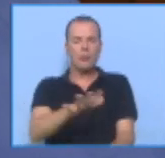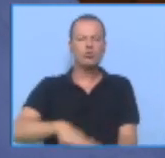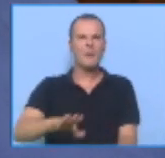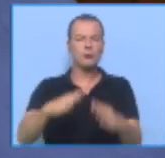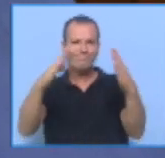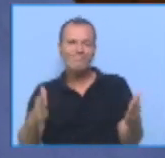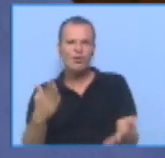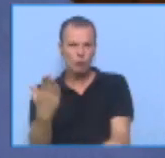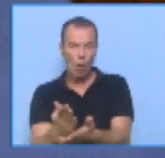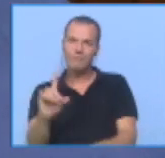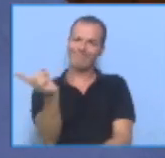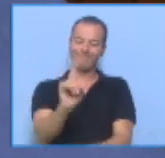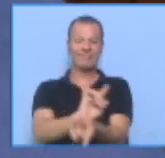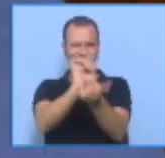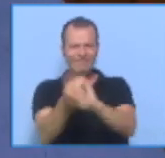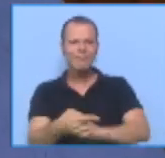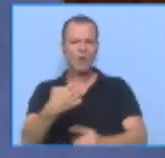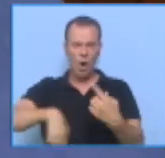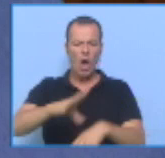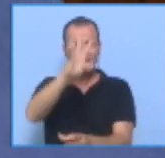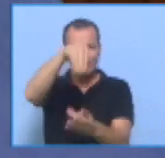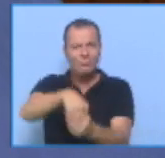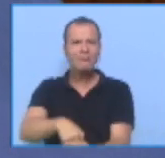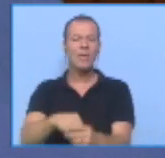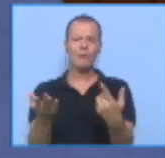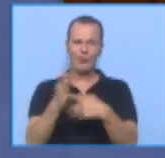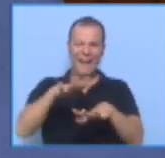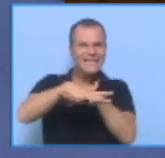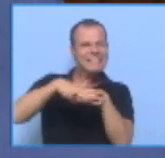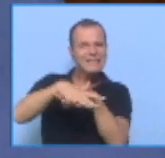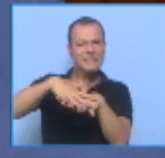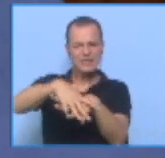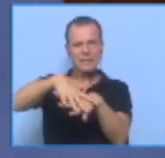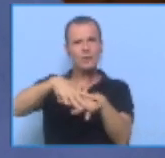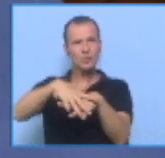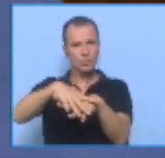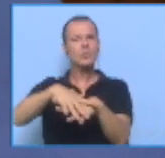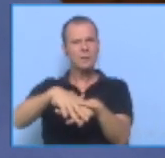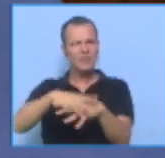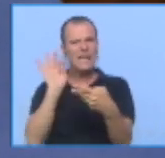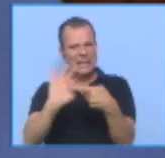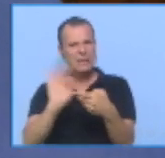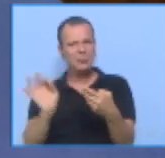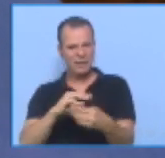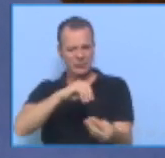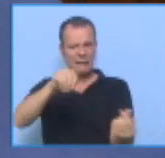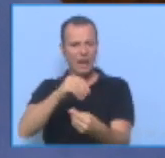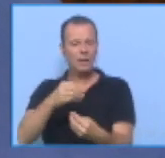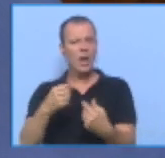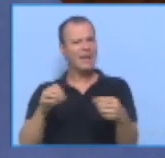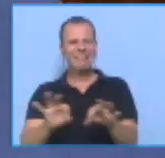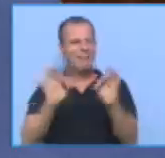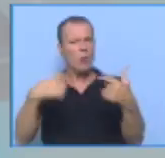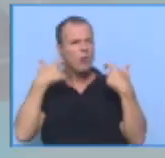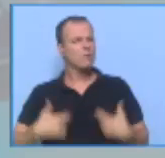que isso, nós fazemos parte. Aliás, o tecido, os elementos com que se tece a terra são os elementos com que nos tecemos a nós mesmos e, portanto,